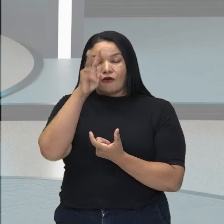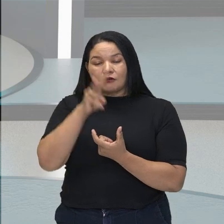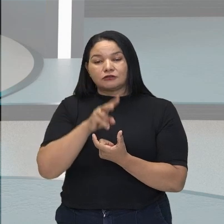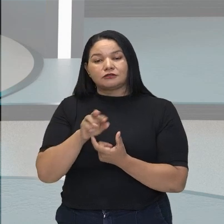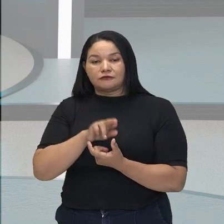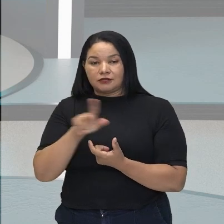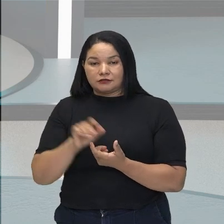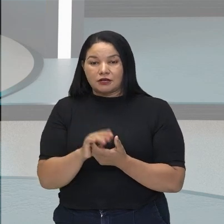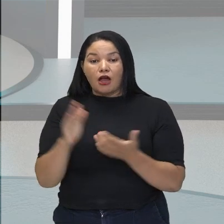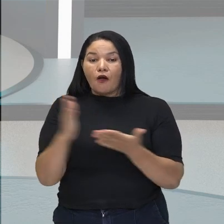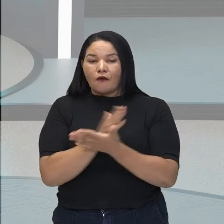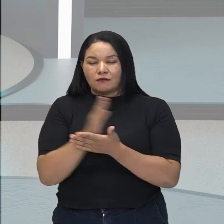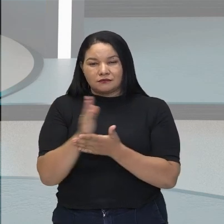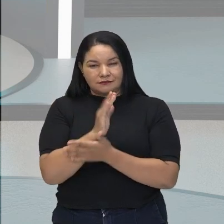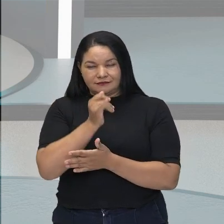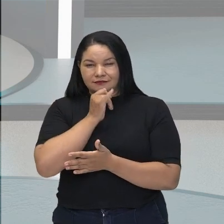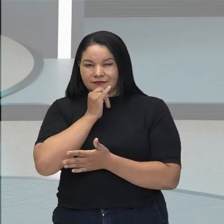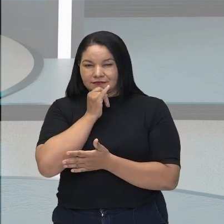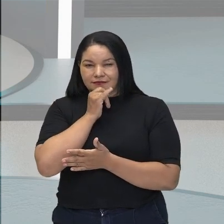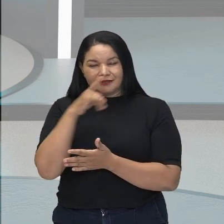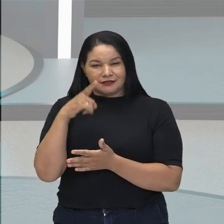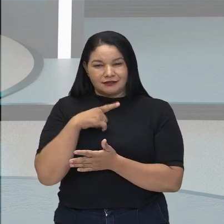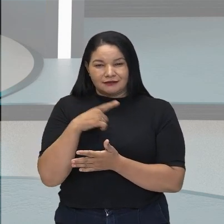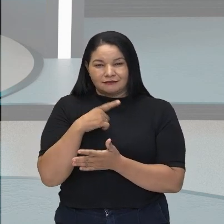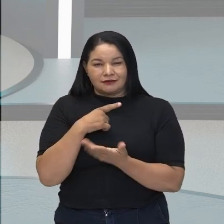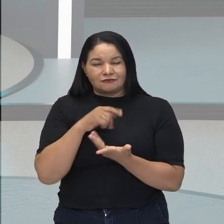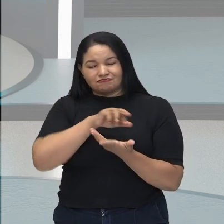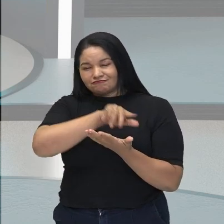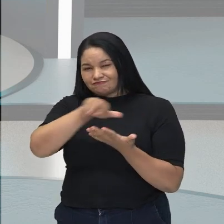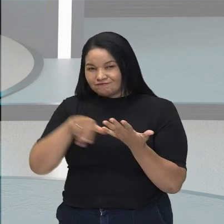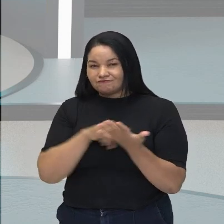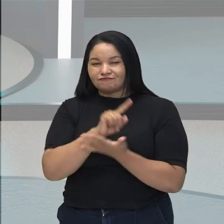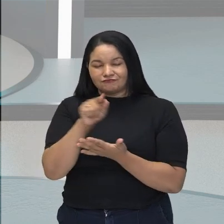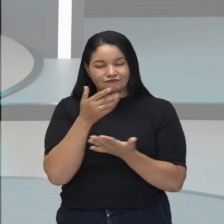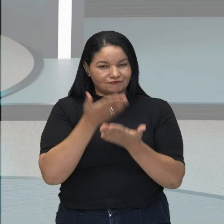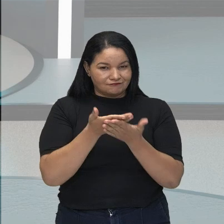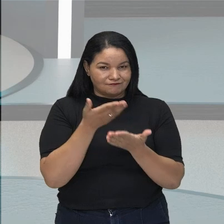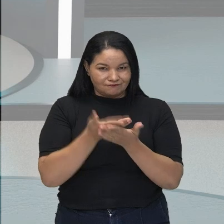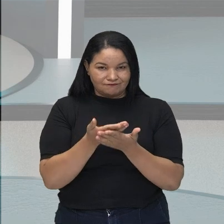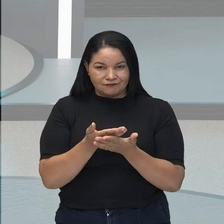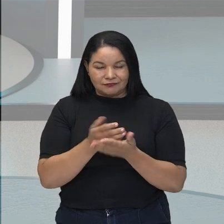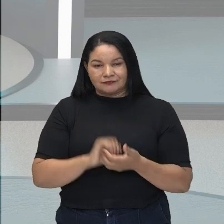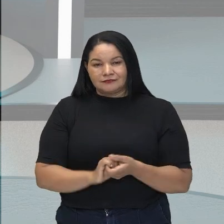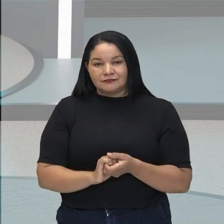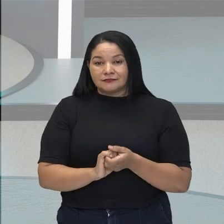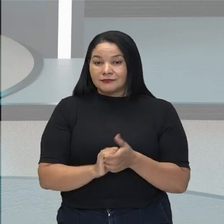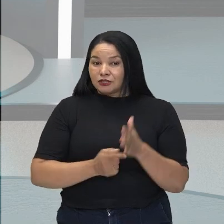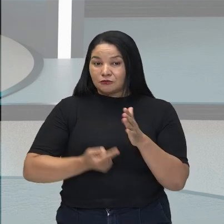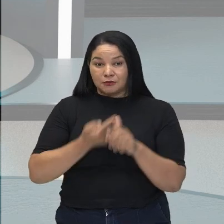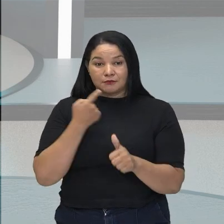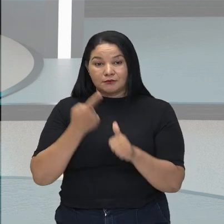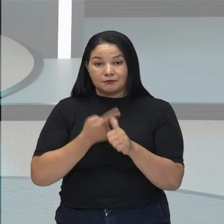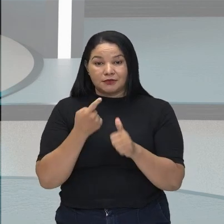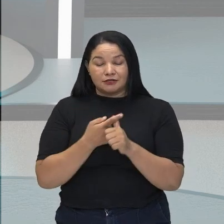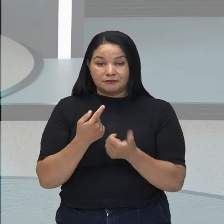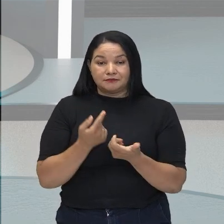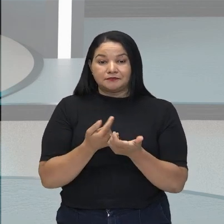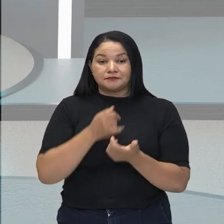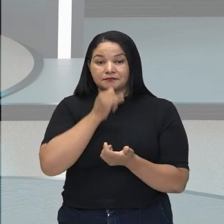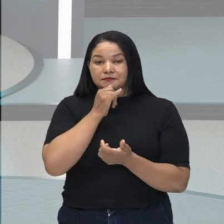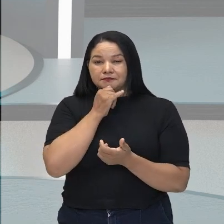exemplos, mais palavrinhas heterotônicas para a gente trabalhar. No nosso primeiro exemplo, há gafas, que são